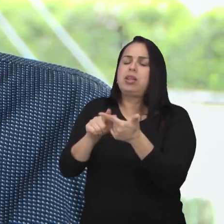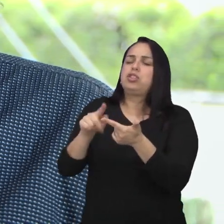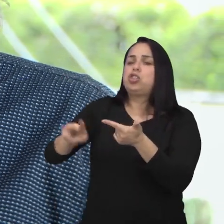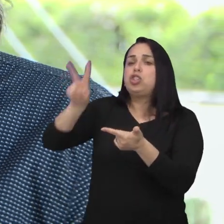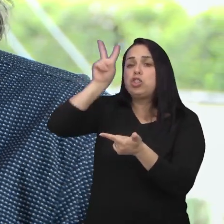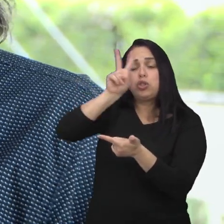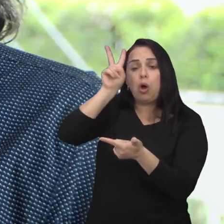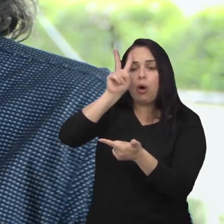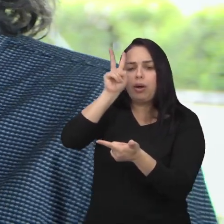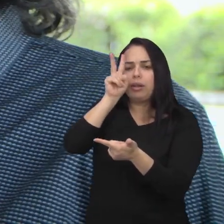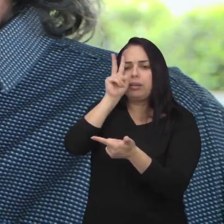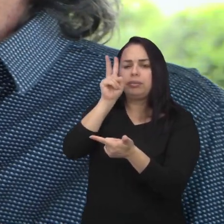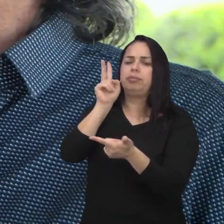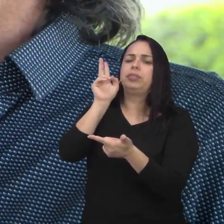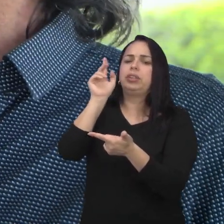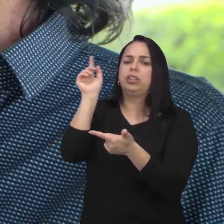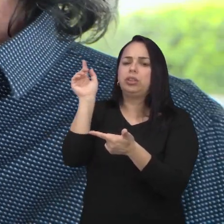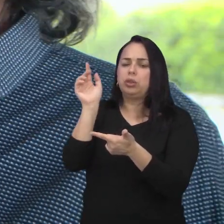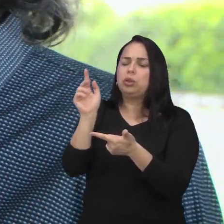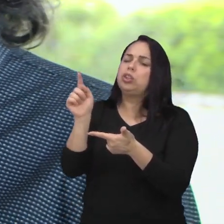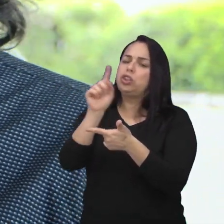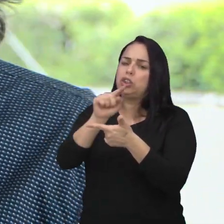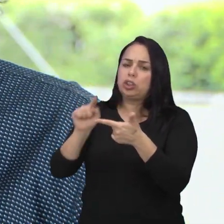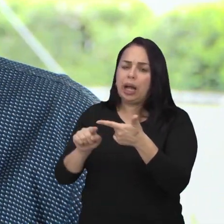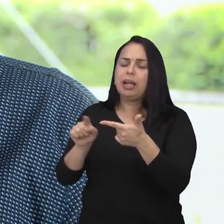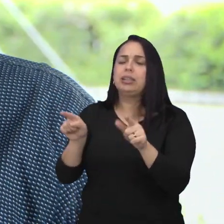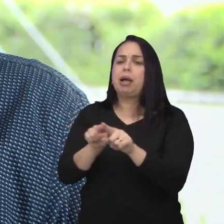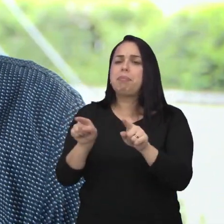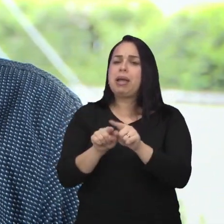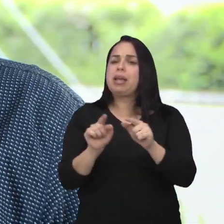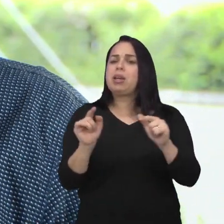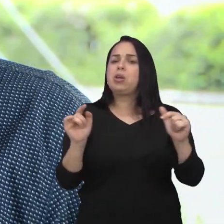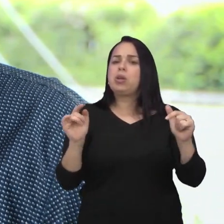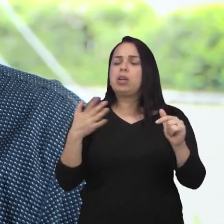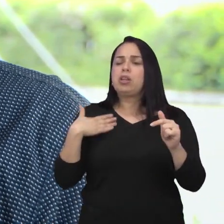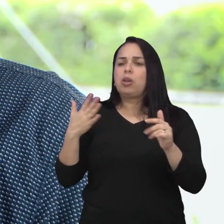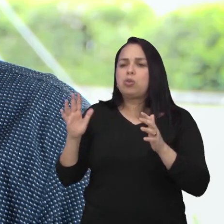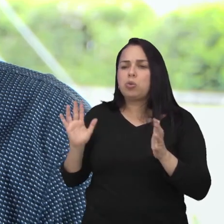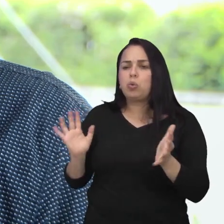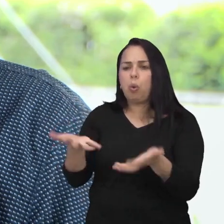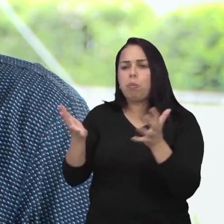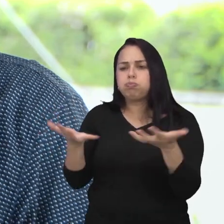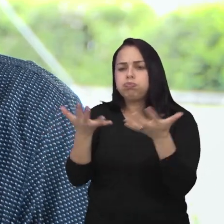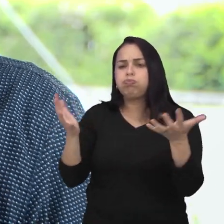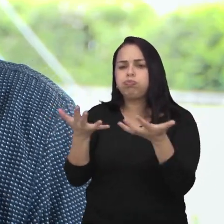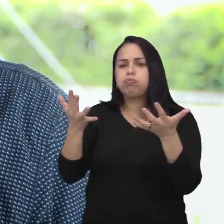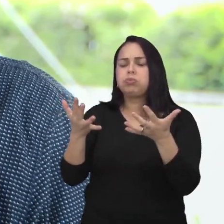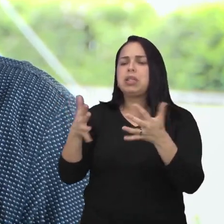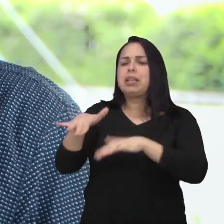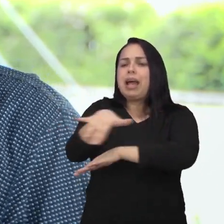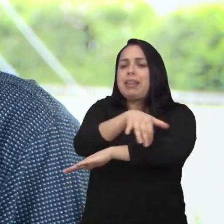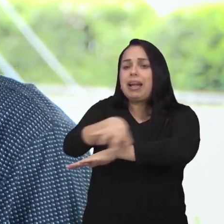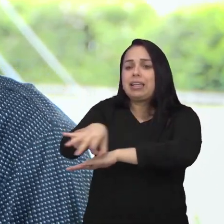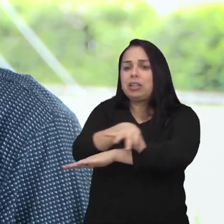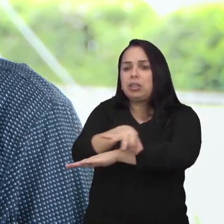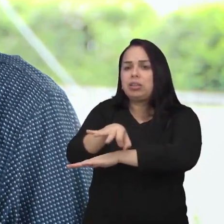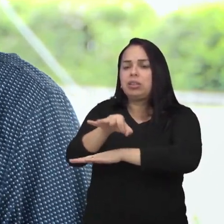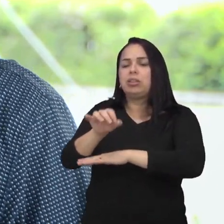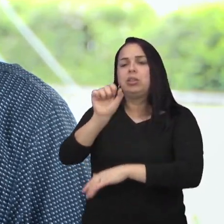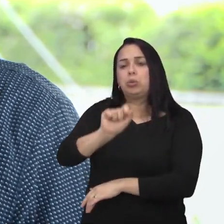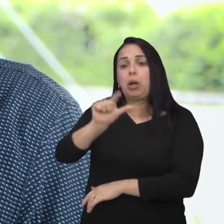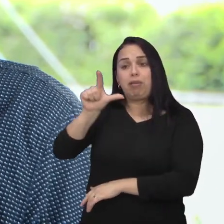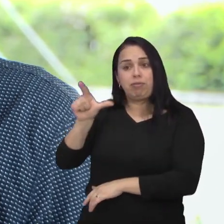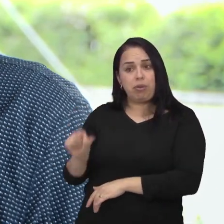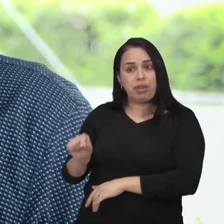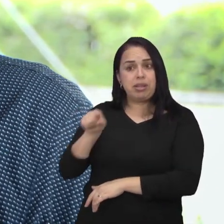de história, e já fazendo parte da mobilização que criamos em torno da Comissão Municipal de Arquitetura